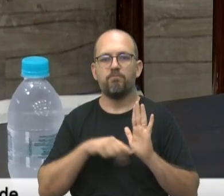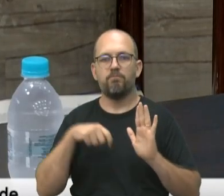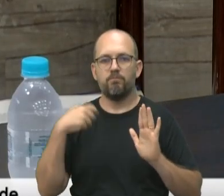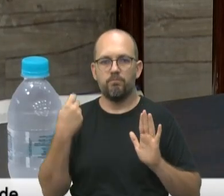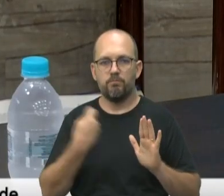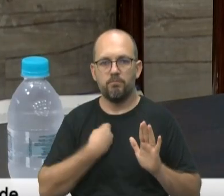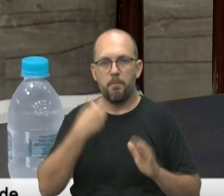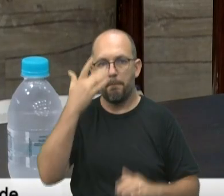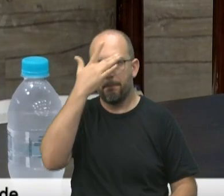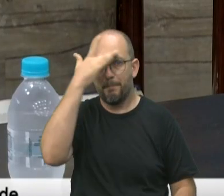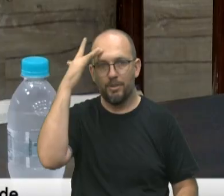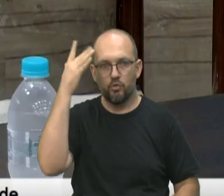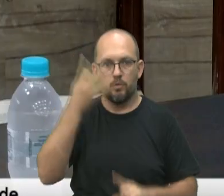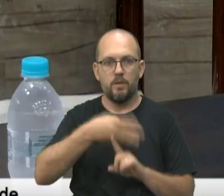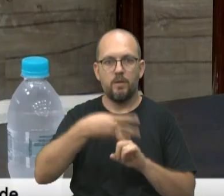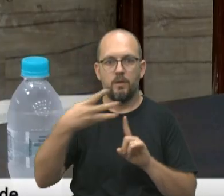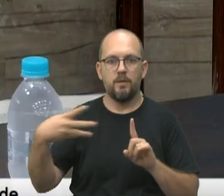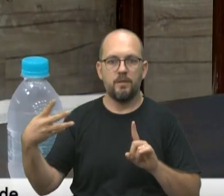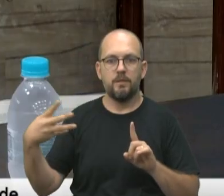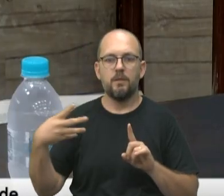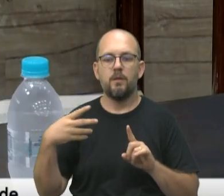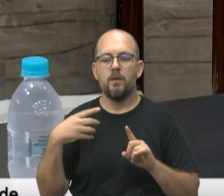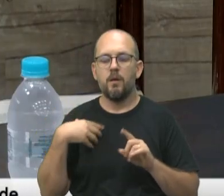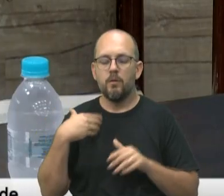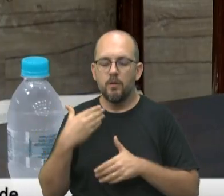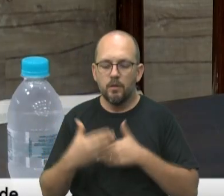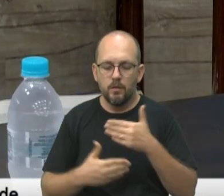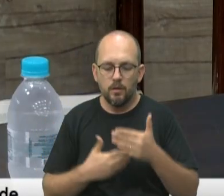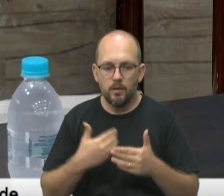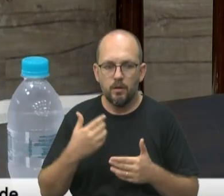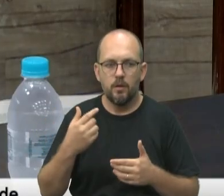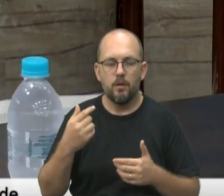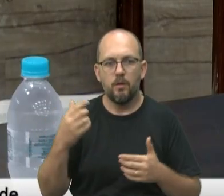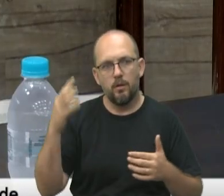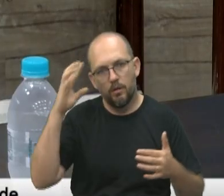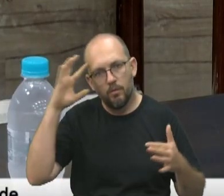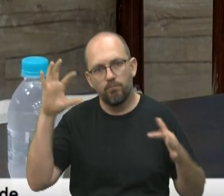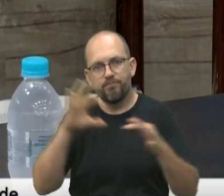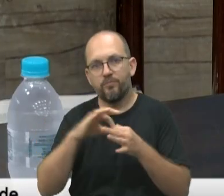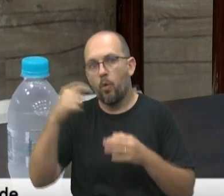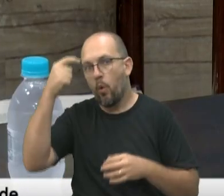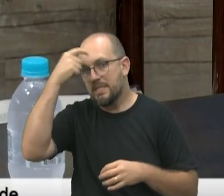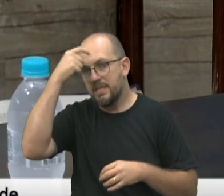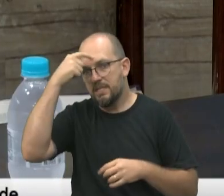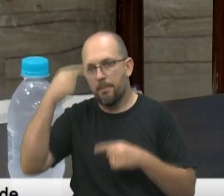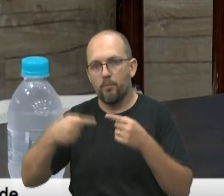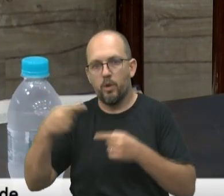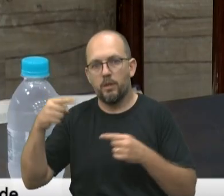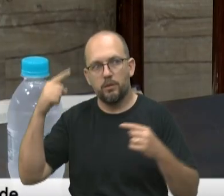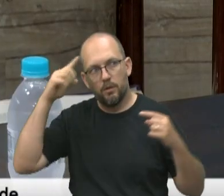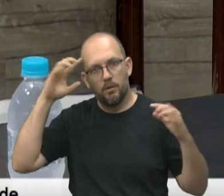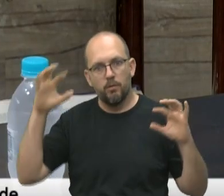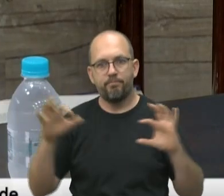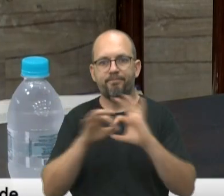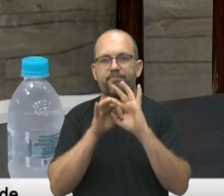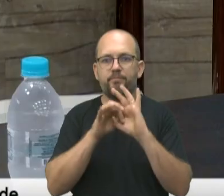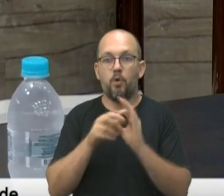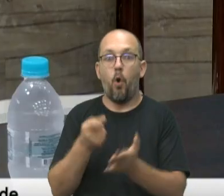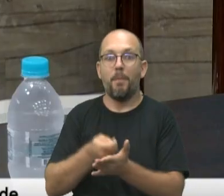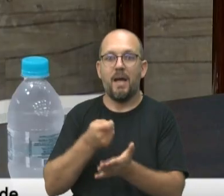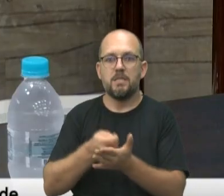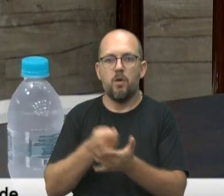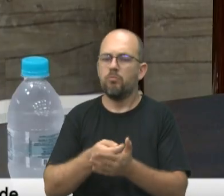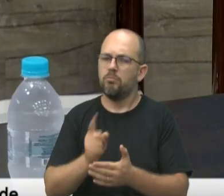pessoa LGBT, foi um processo casado com a minha tomada de consciência política. Isso não é uma obrigação, mas para mim eu acho que não foi à